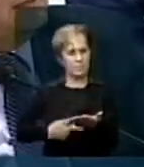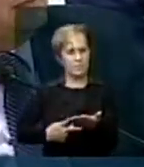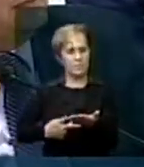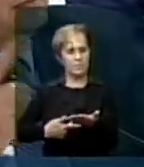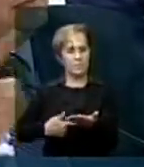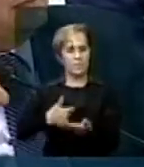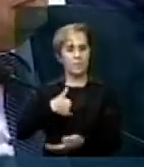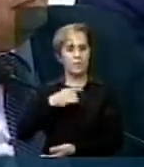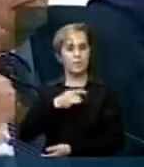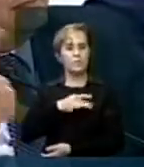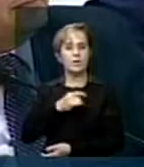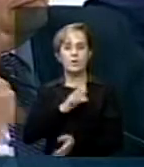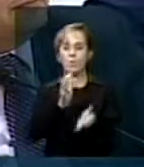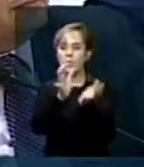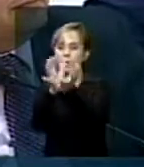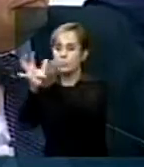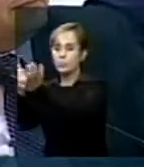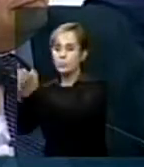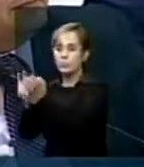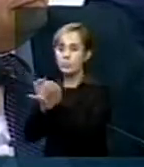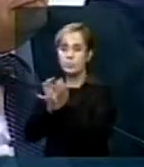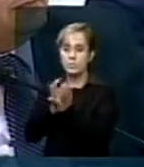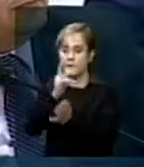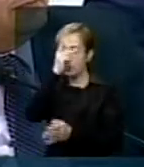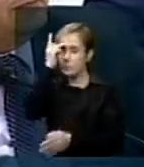Tenho medo daqueles que atentam